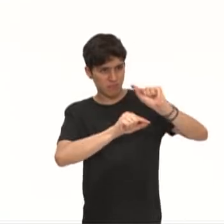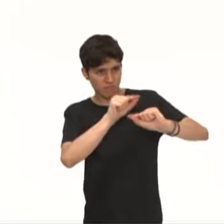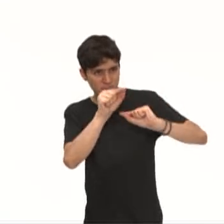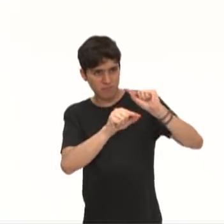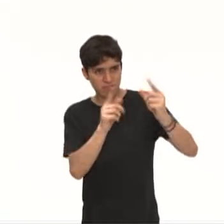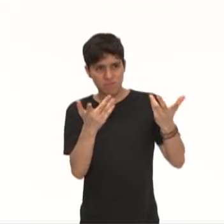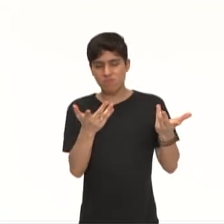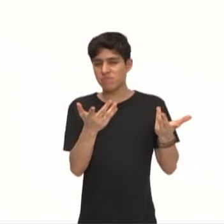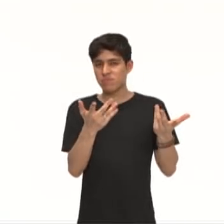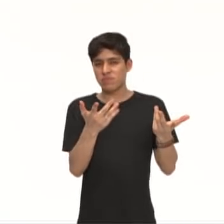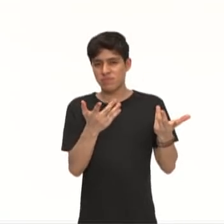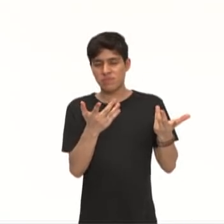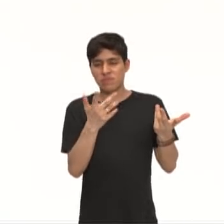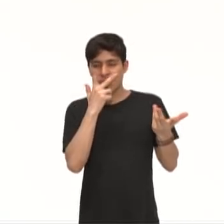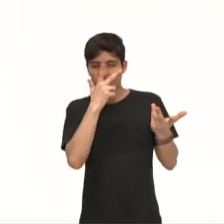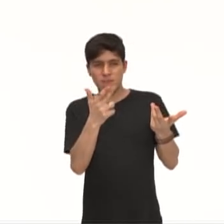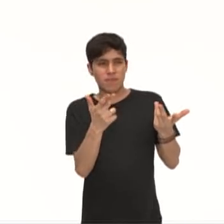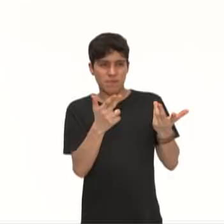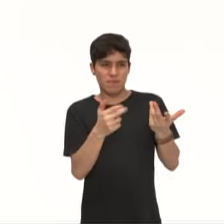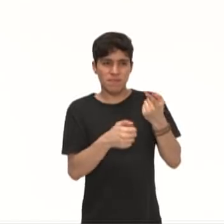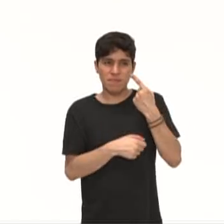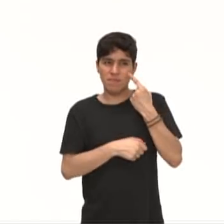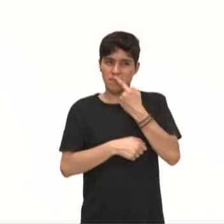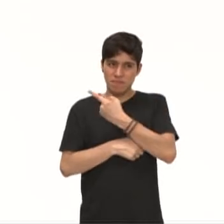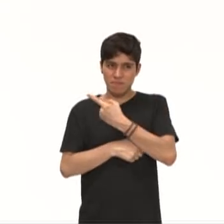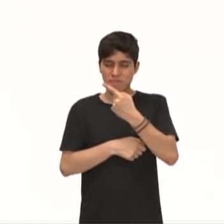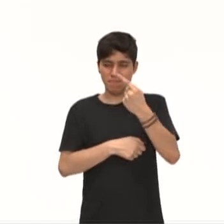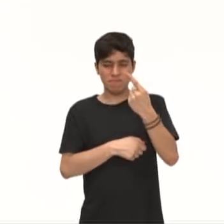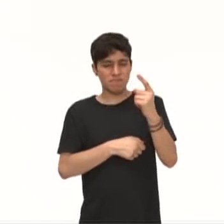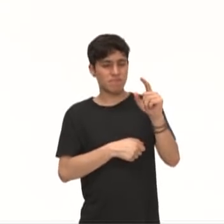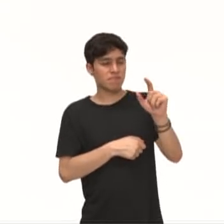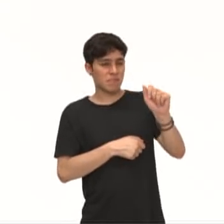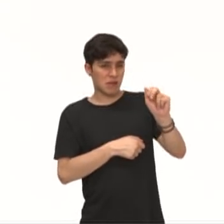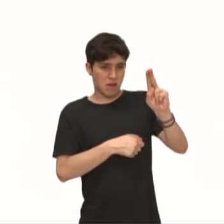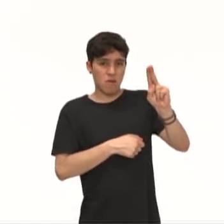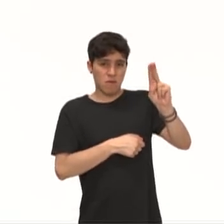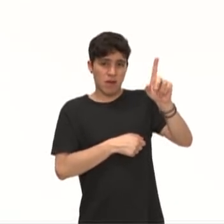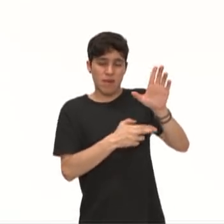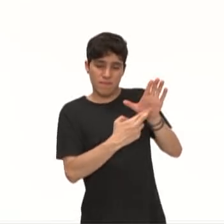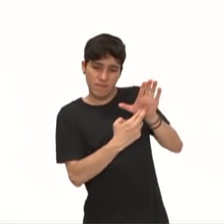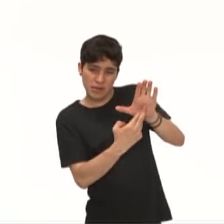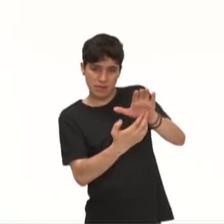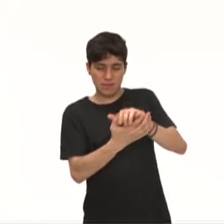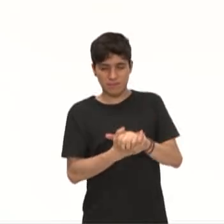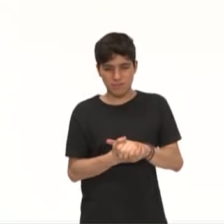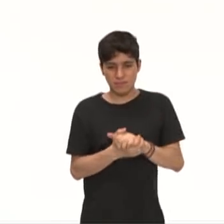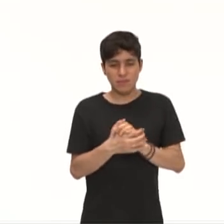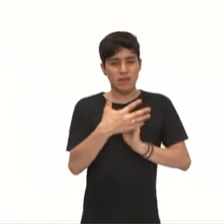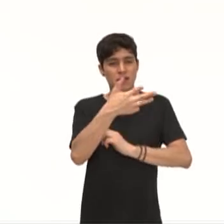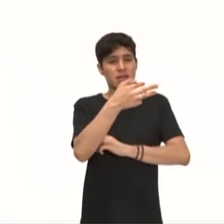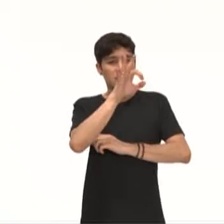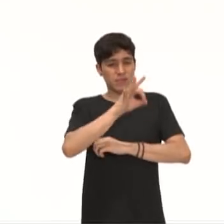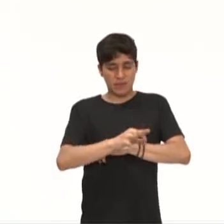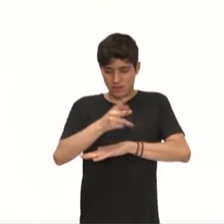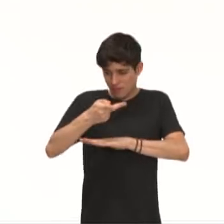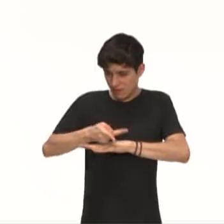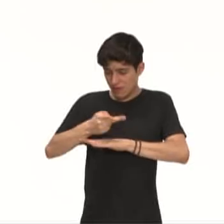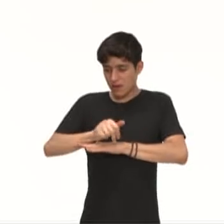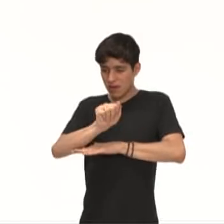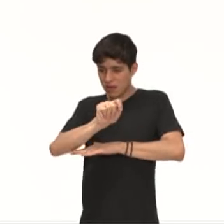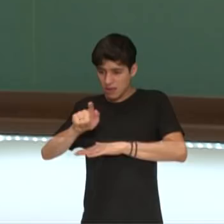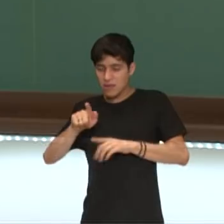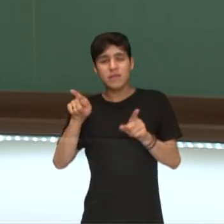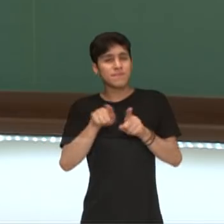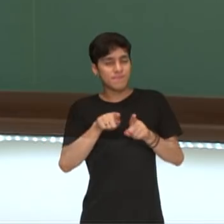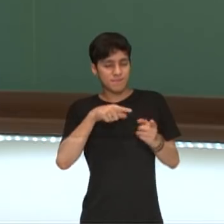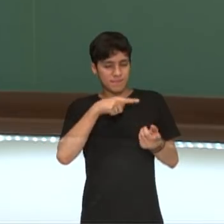A U seria assim a representação na tabela periódica dele, 13% do elemento prata, o Ag, só que